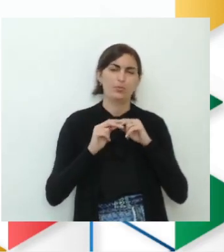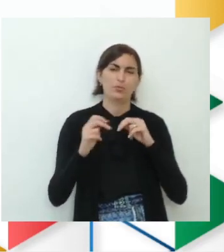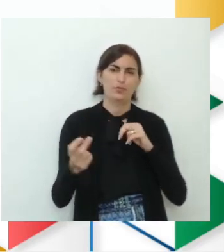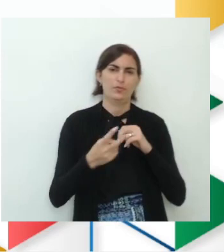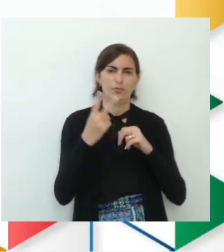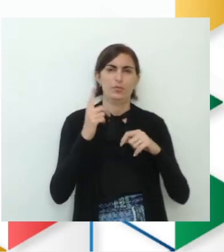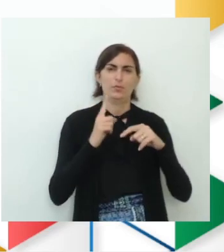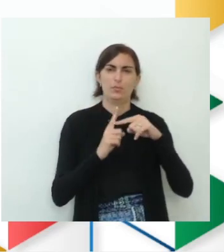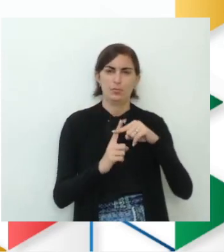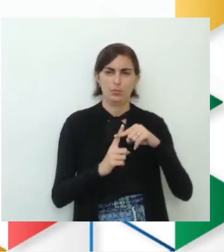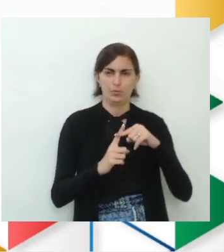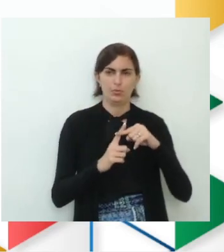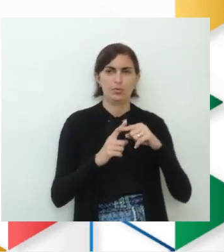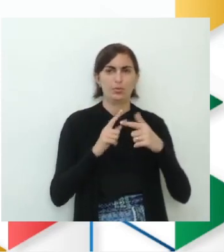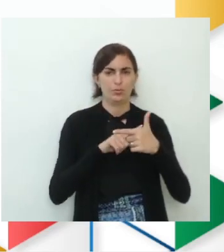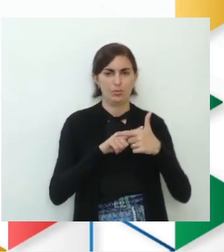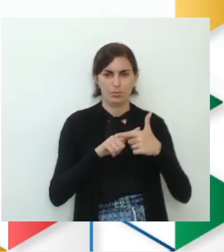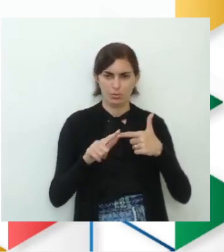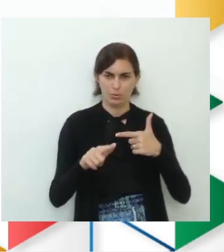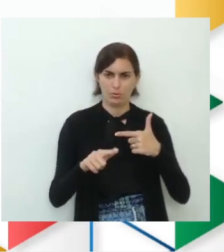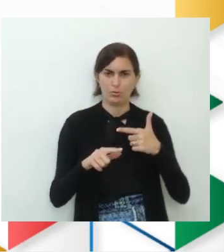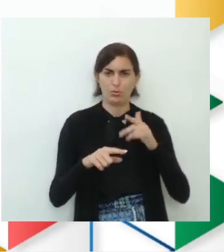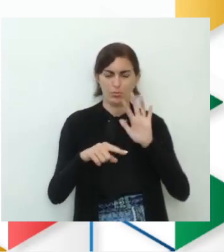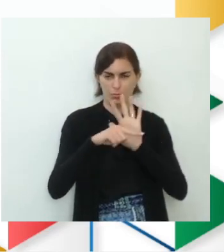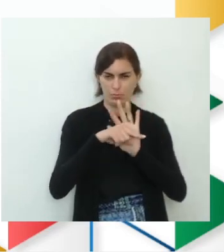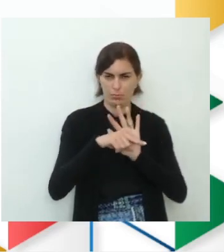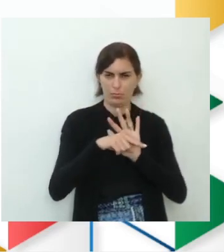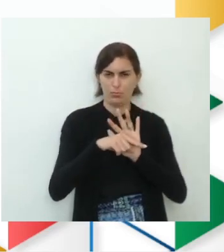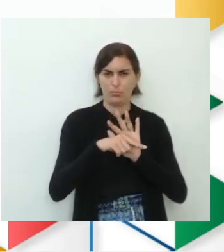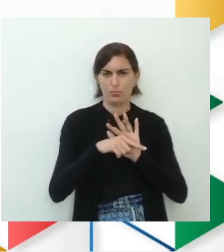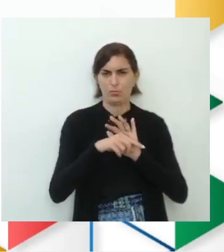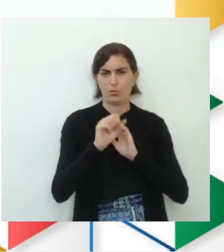positivo. E aí ao subtrair 8,2 de